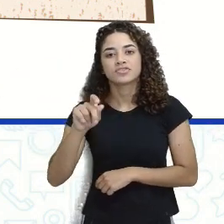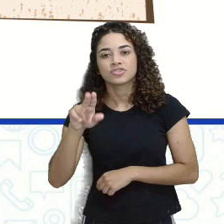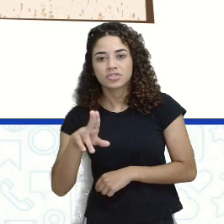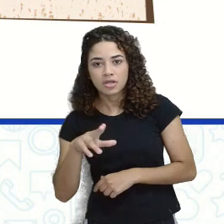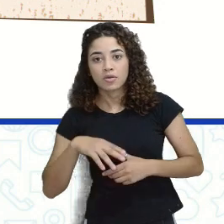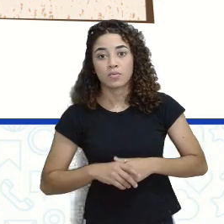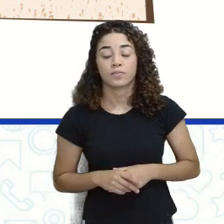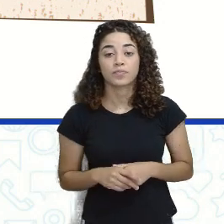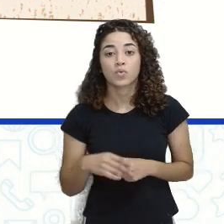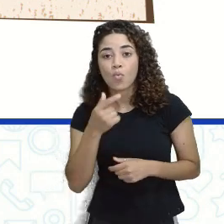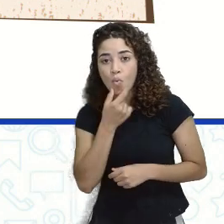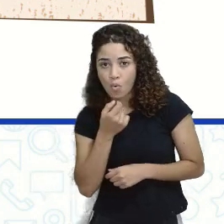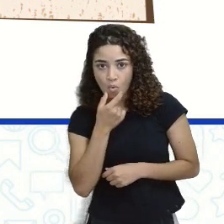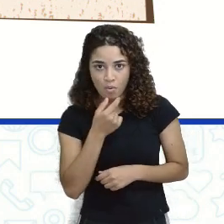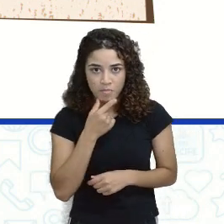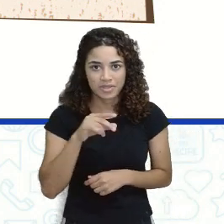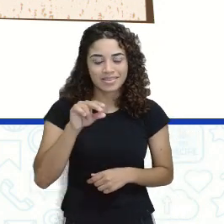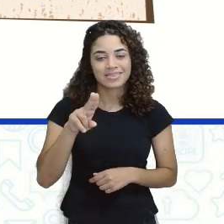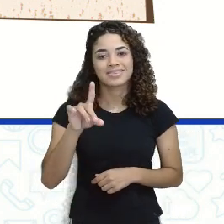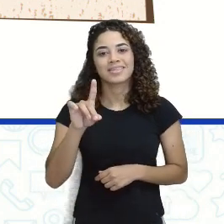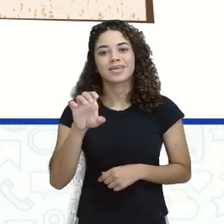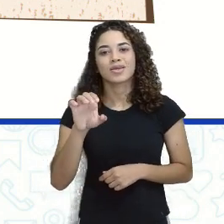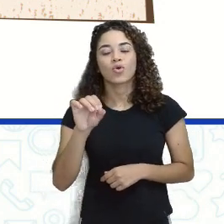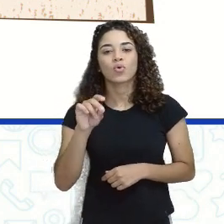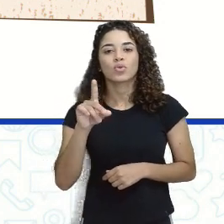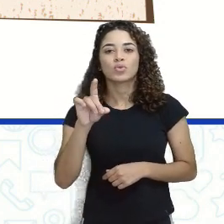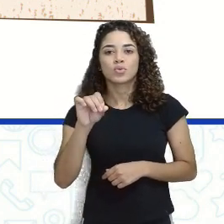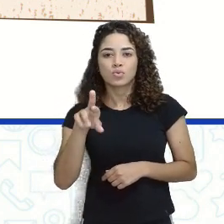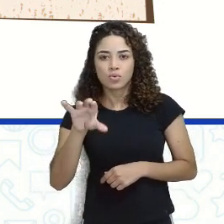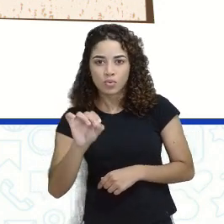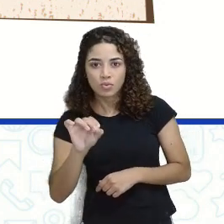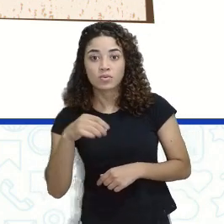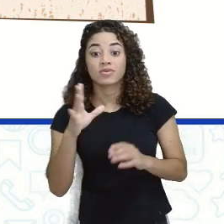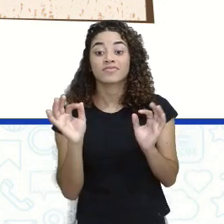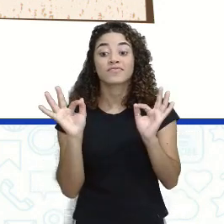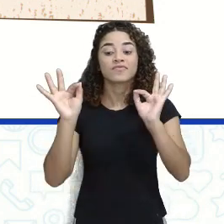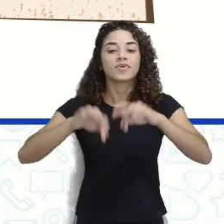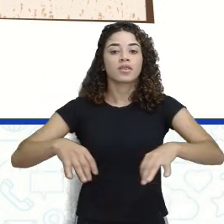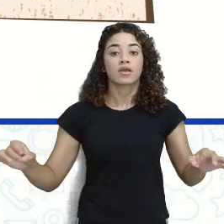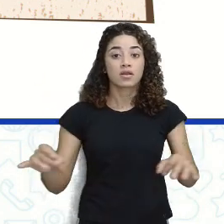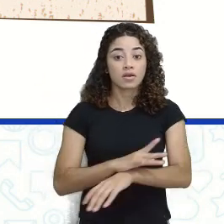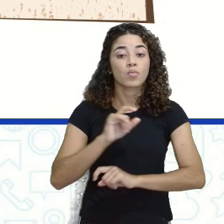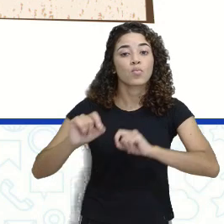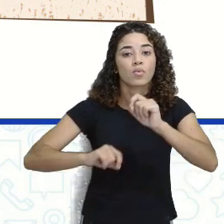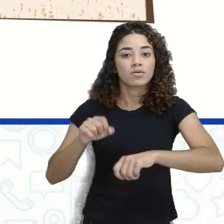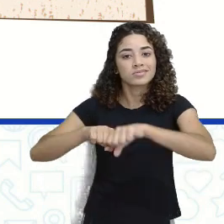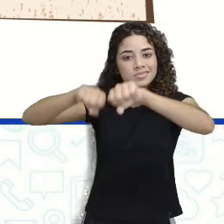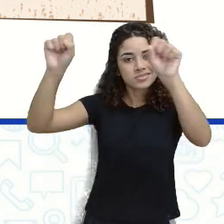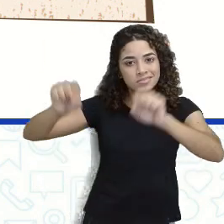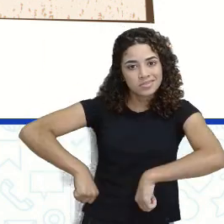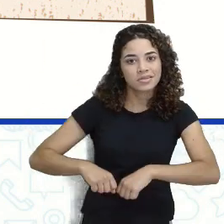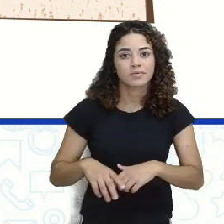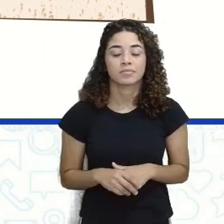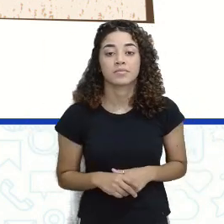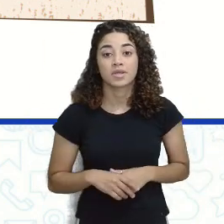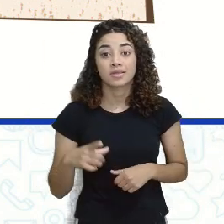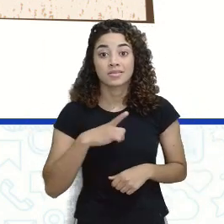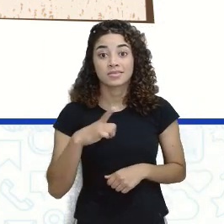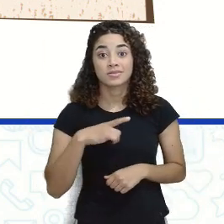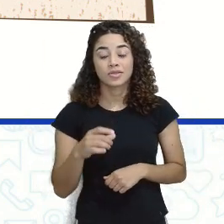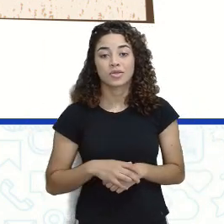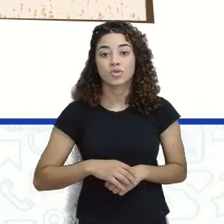da Fonseca, que vai por fim ali ao sistema imperial, onde a gente tinha o Dom